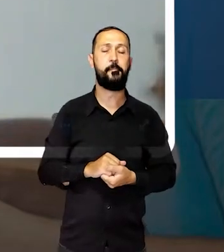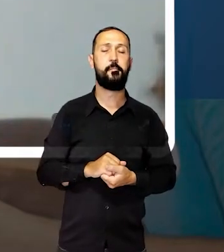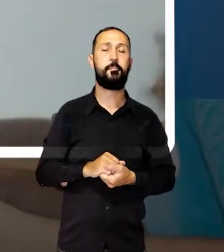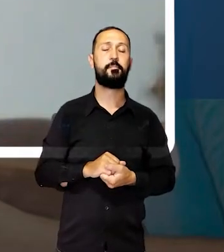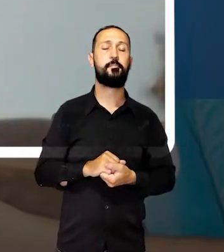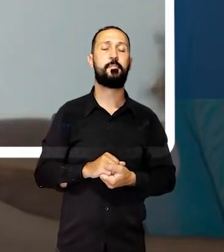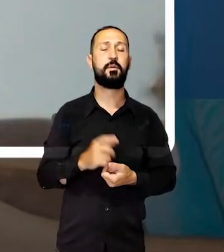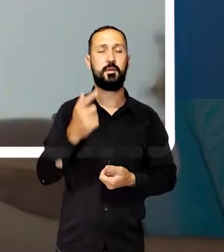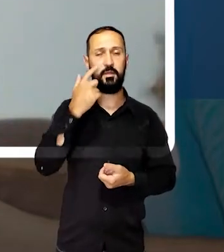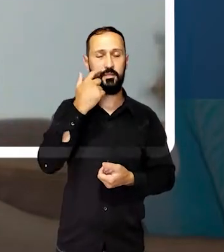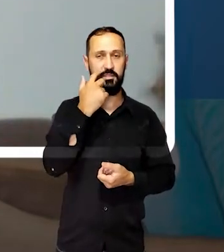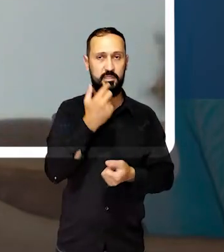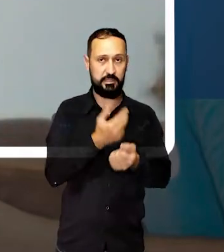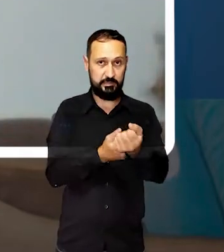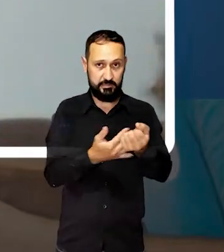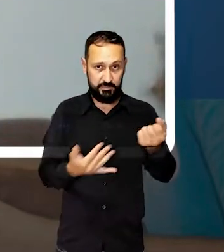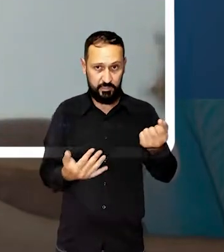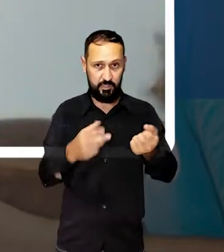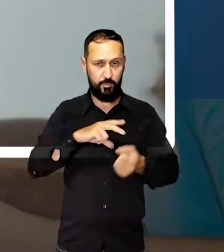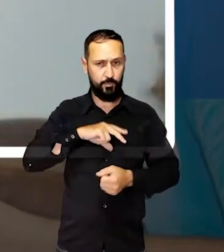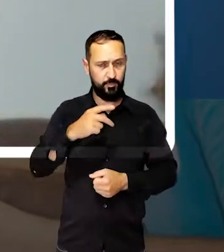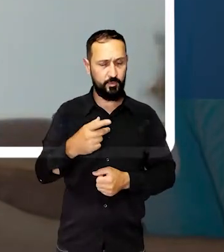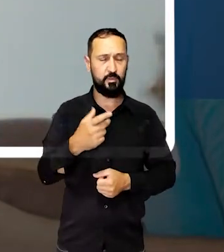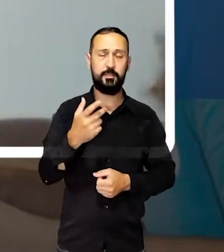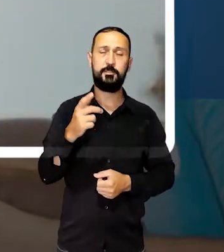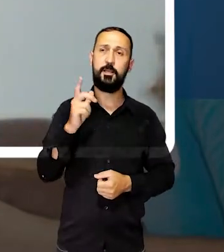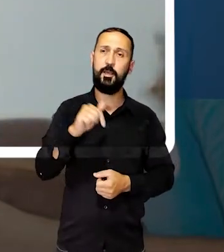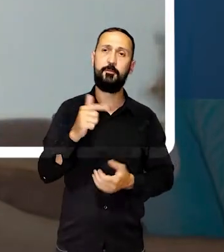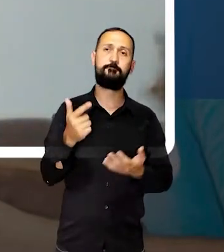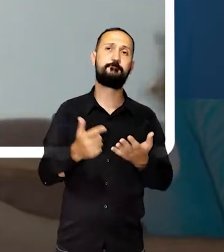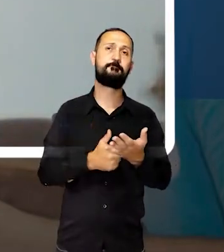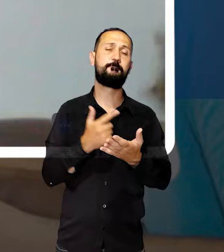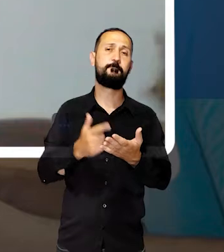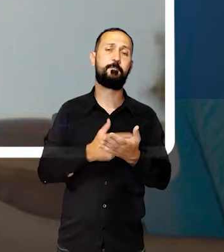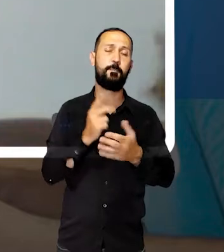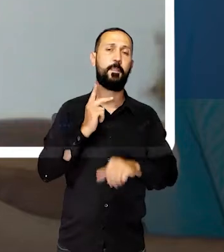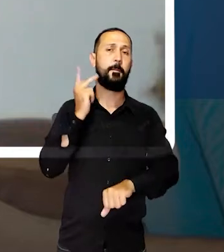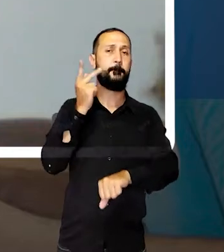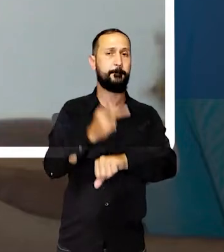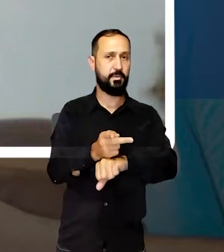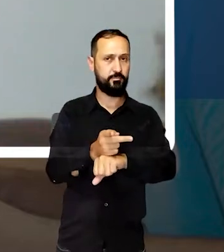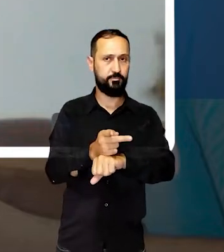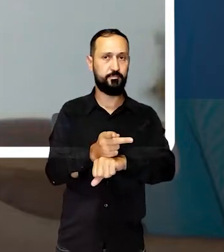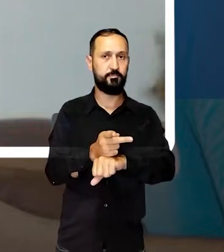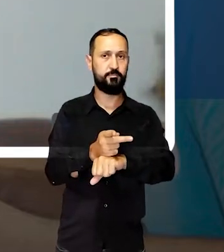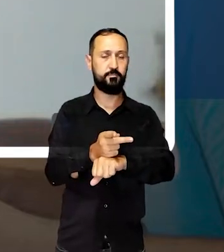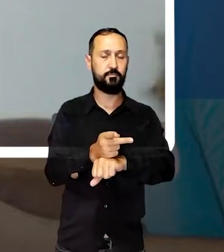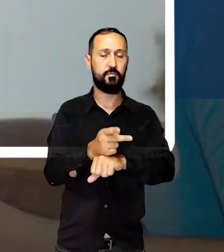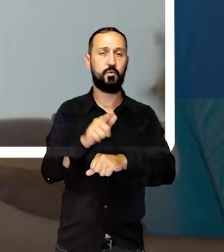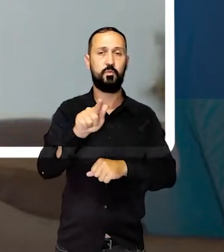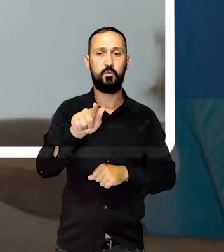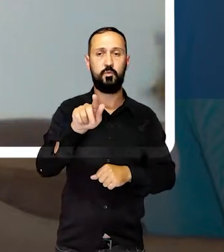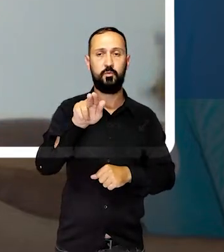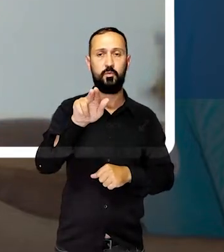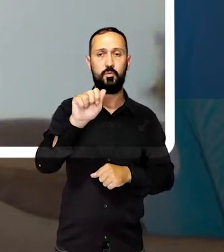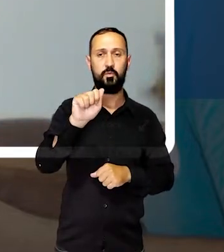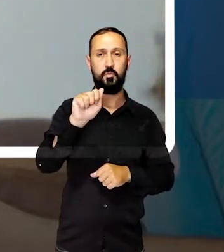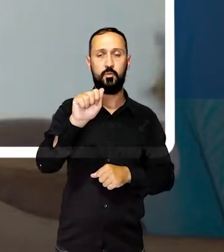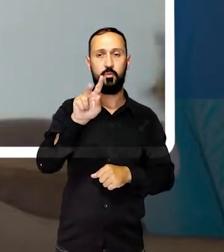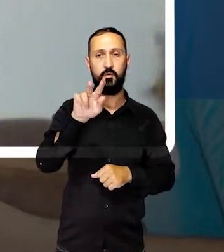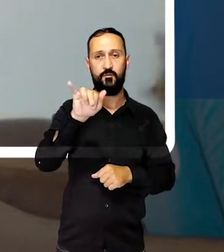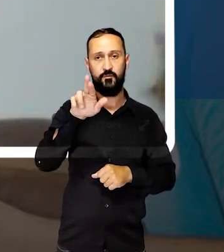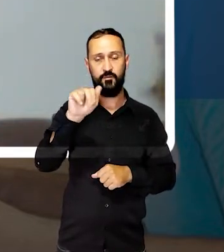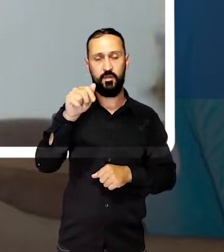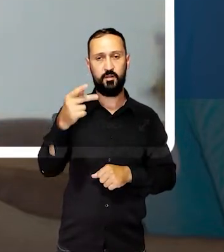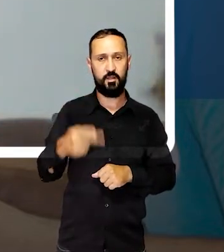Humberto, Sangue Português foi um livro, então, premiado com o Guavira, aqui